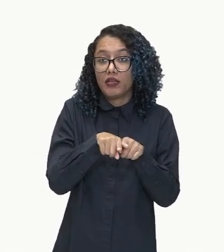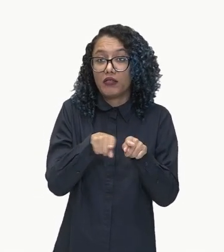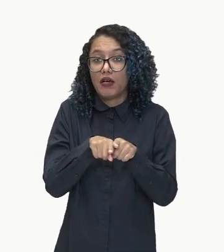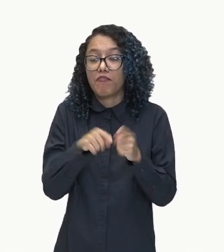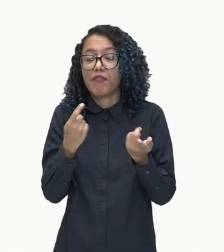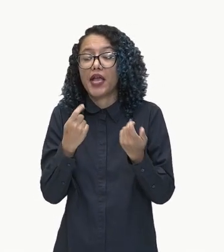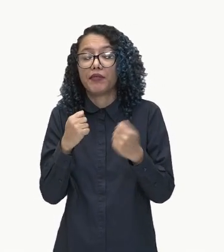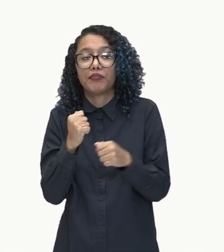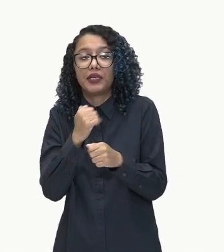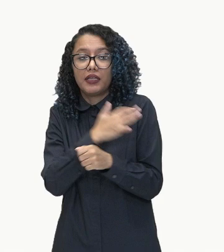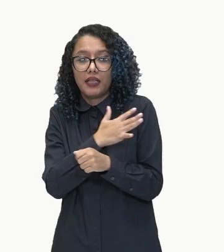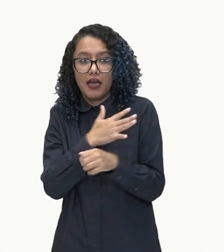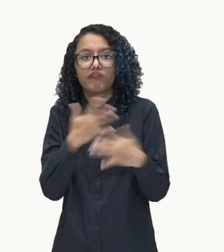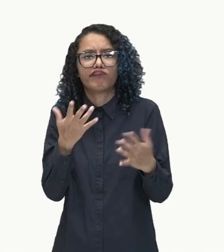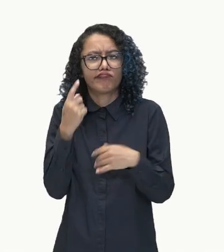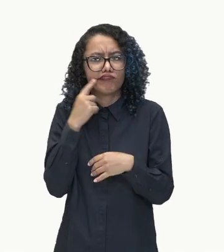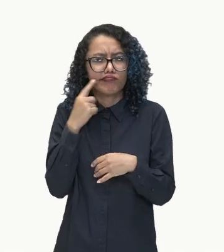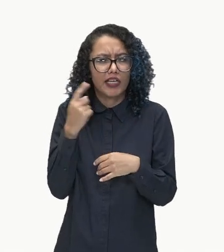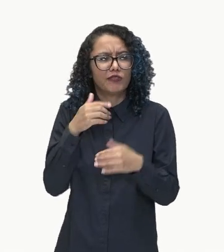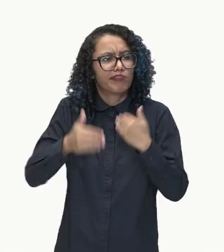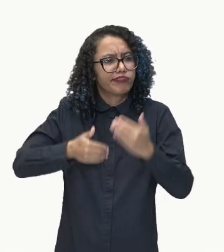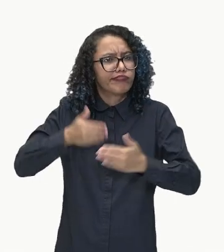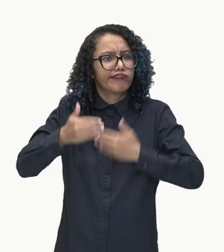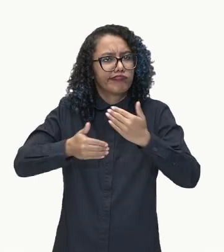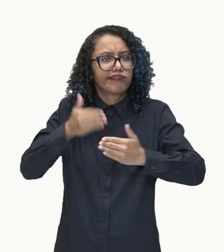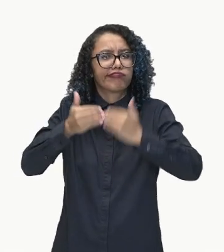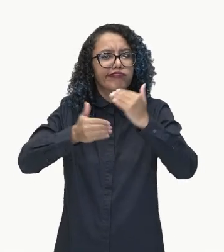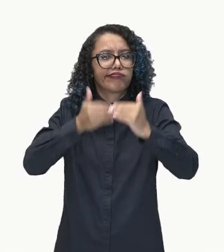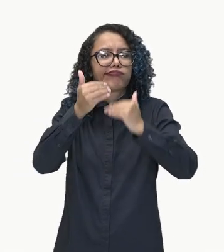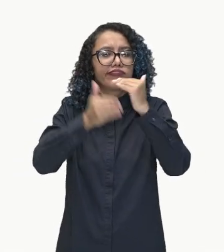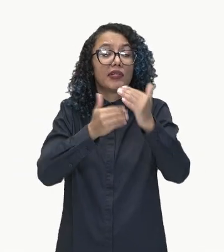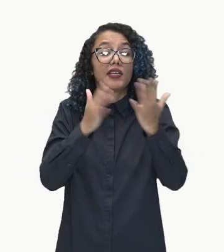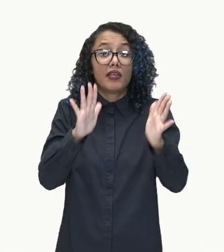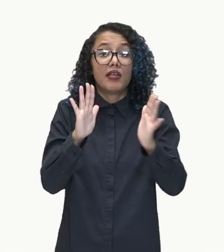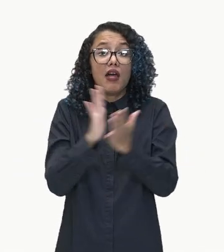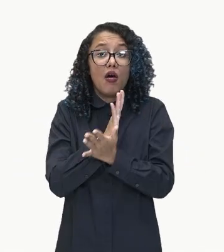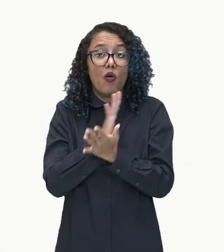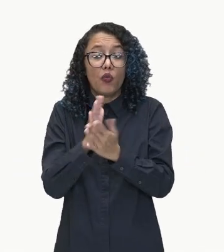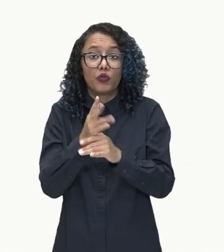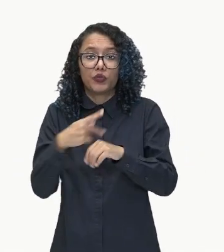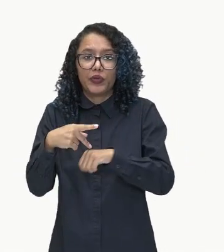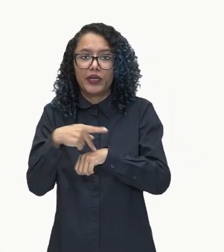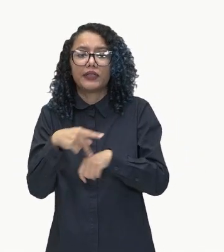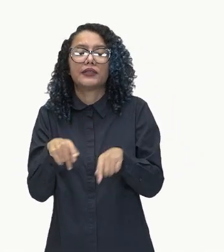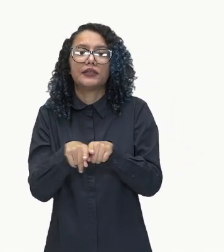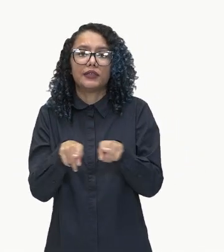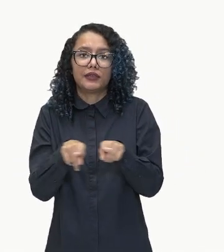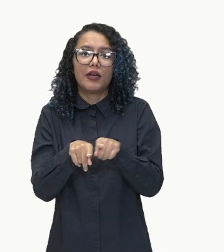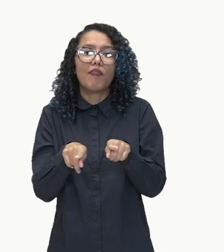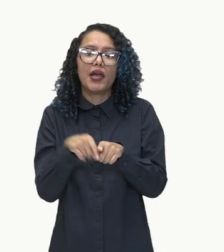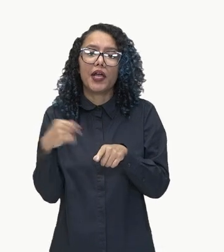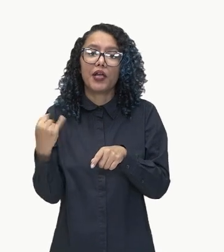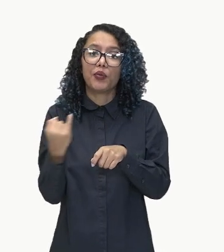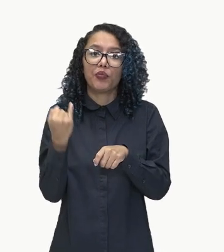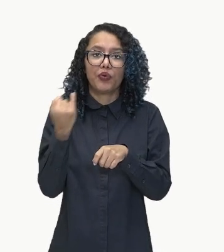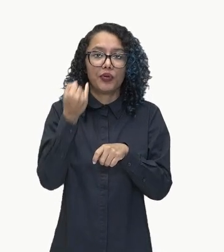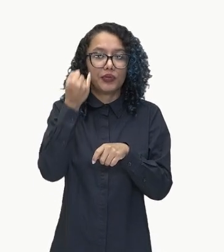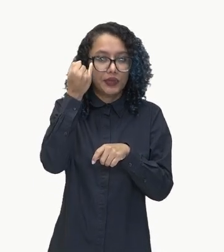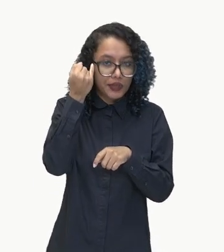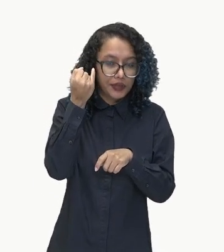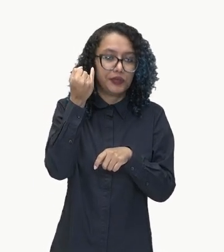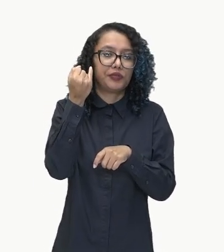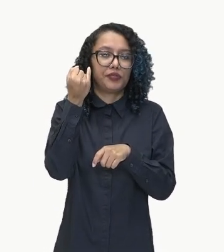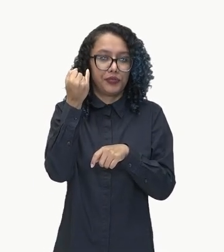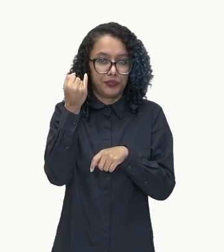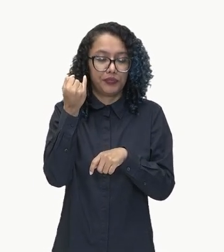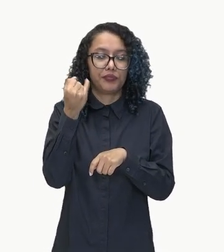vez mais. E alguns países, eles também vão ter essa importância para os Estados Unidos, no caso